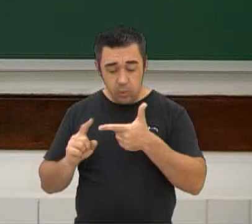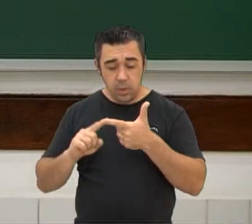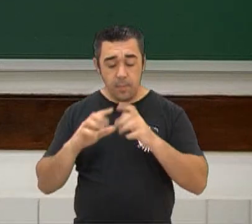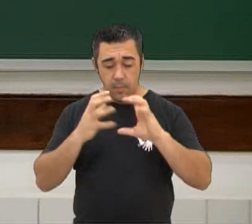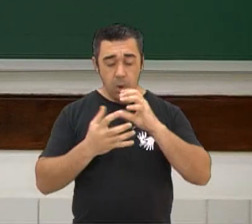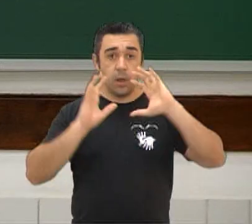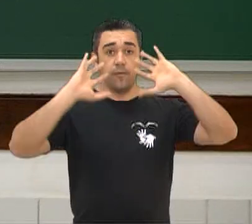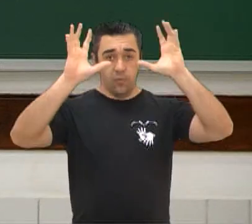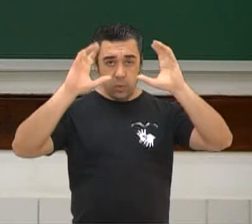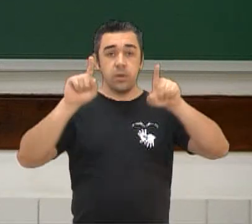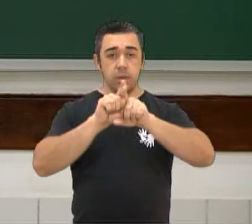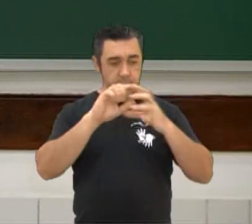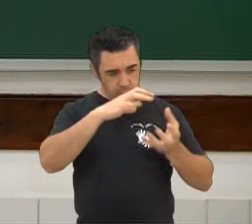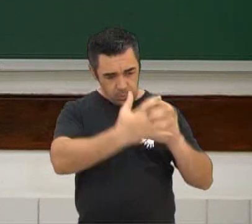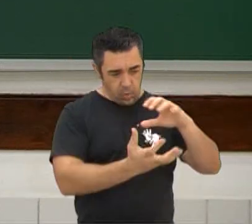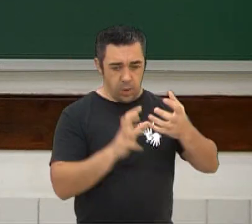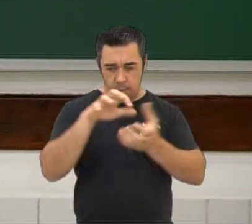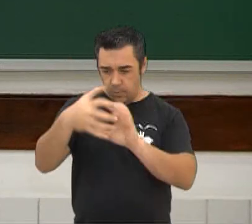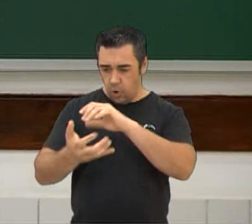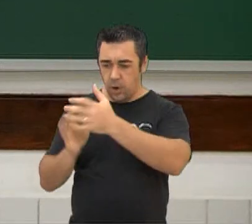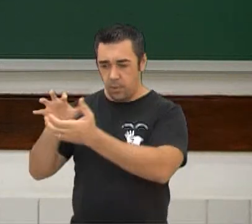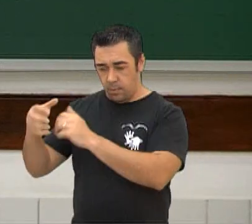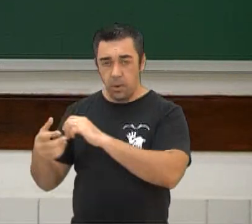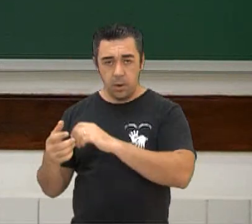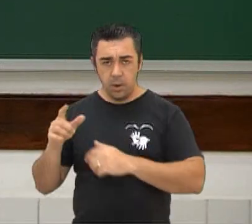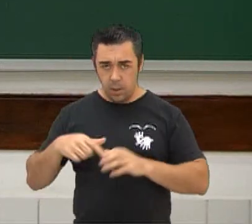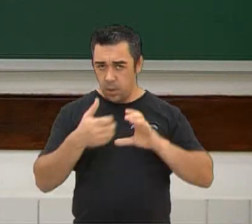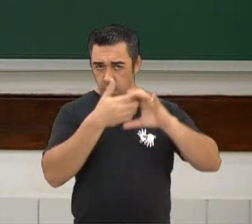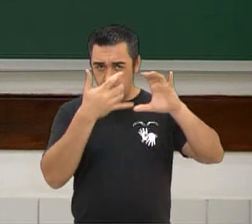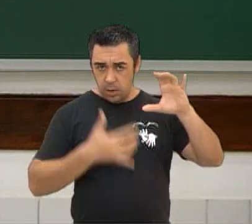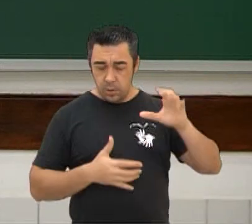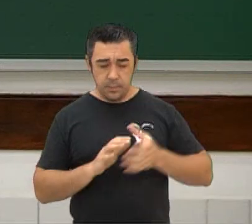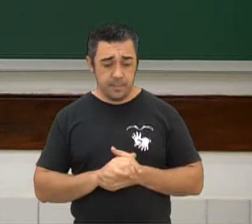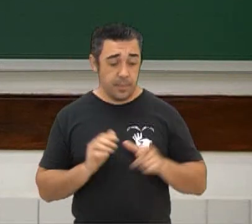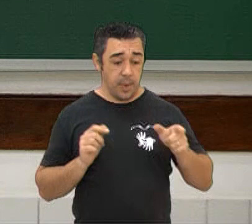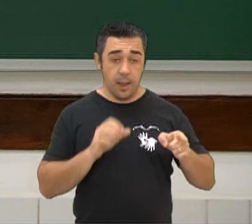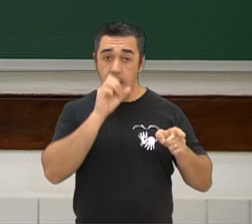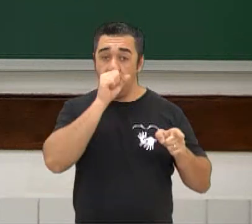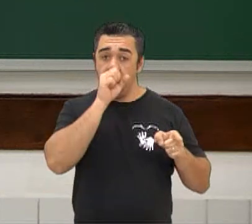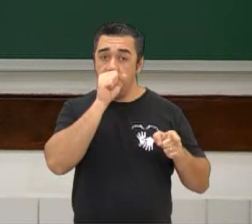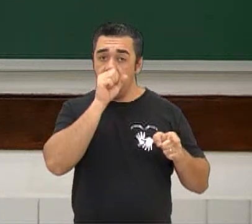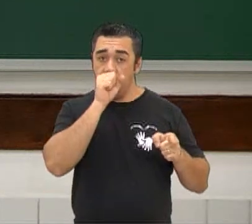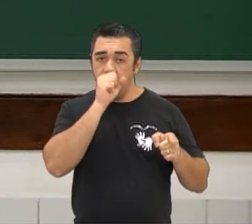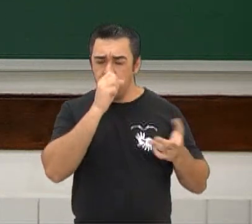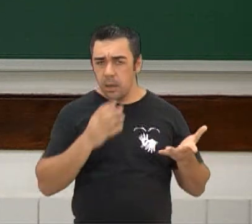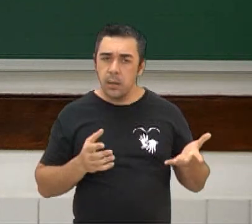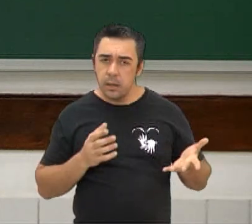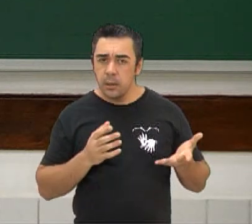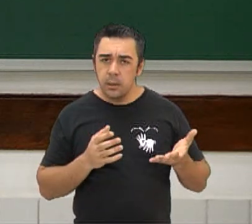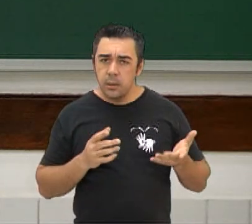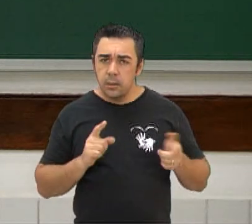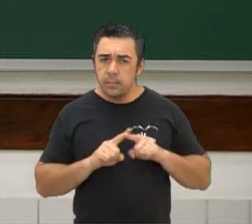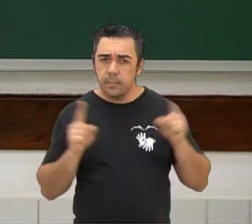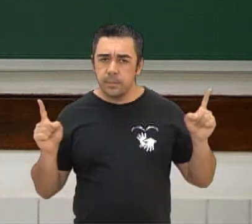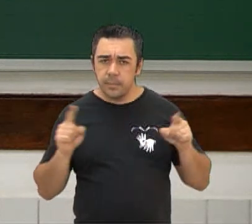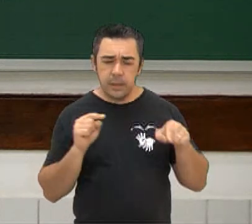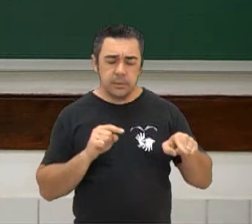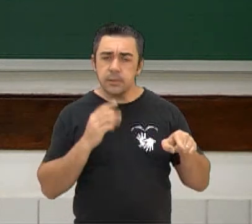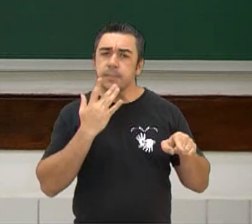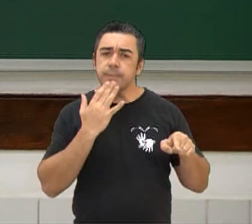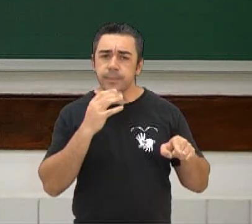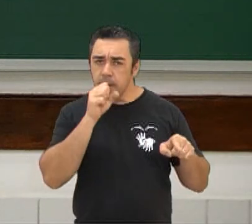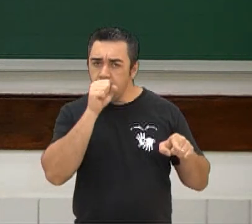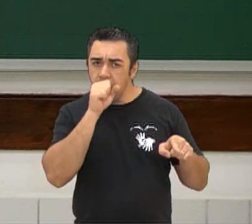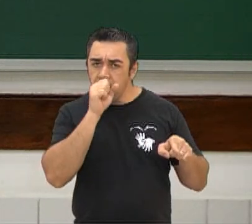é, e consigo ver essa mesma característica em outras. A bola é laranja, mas eu consigo ver que essa cor